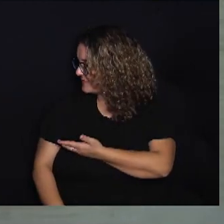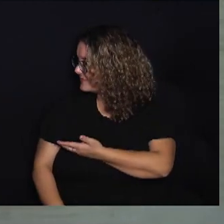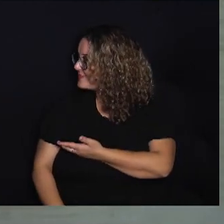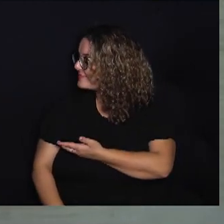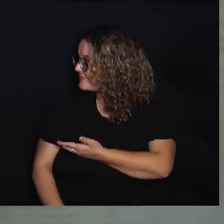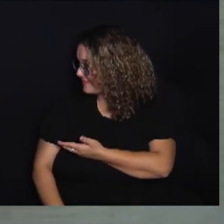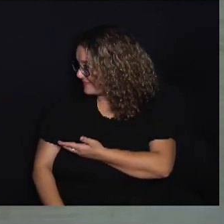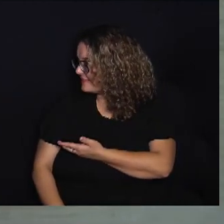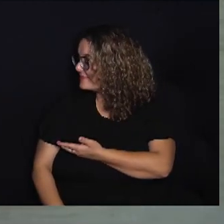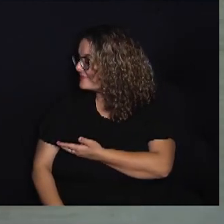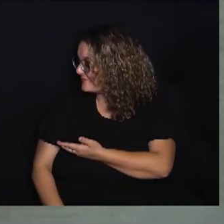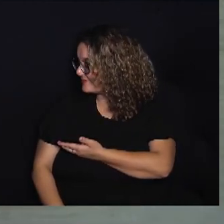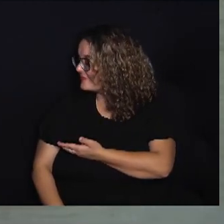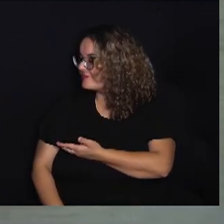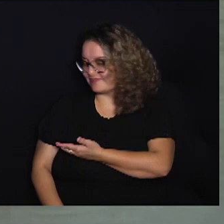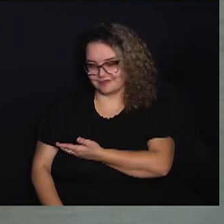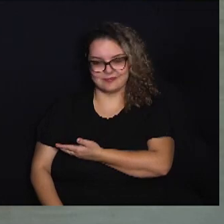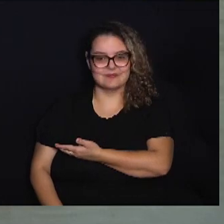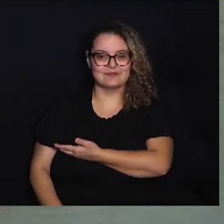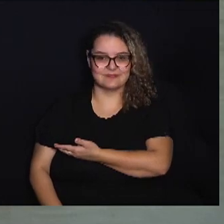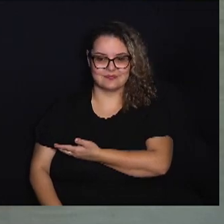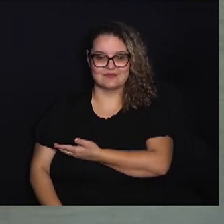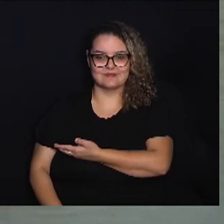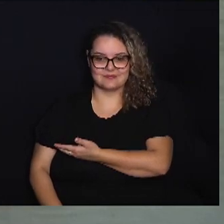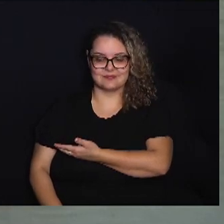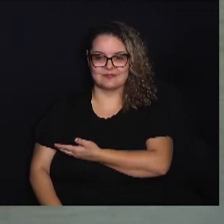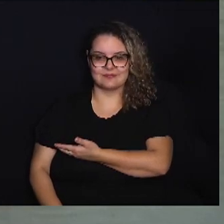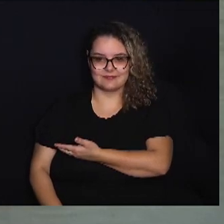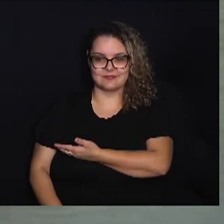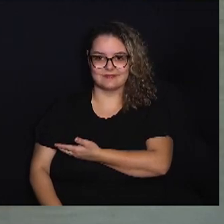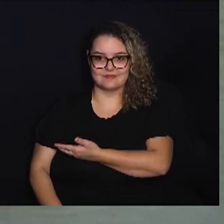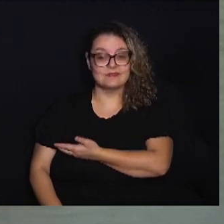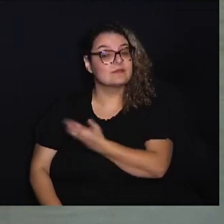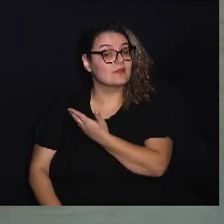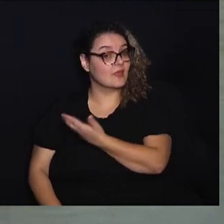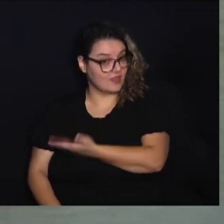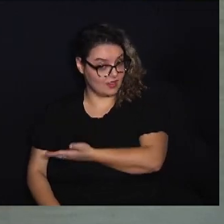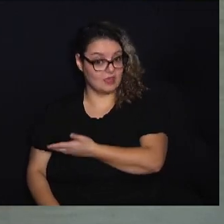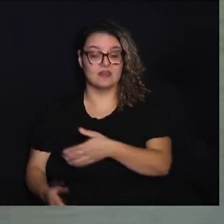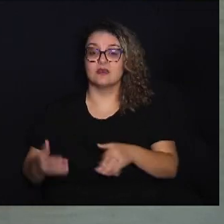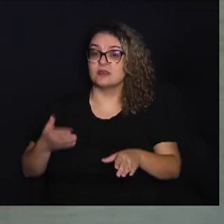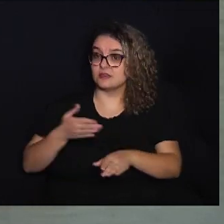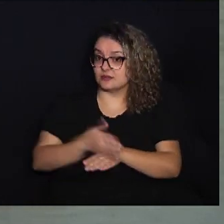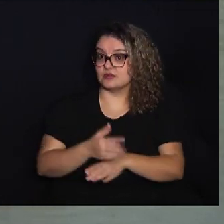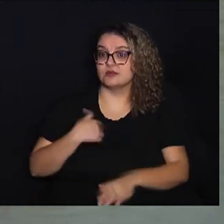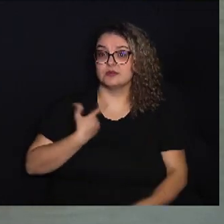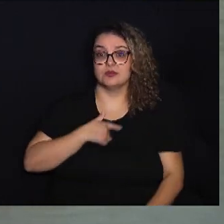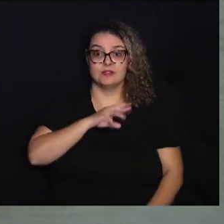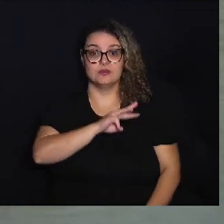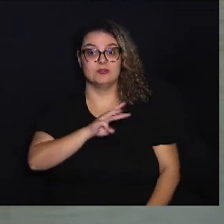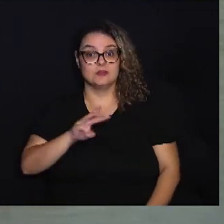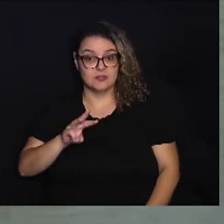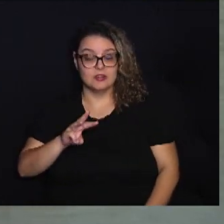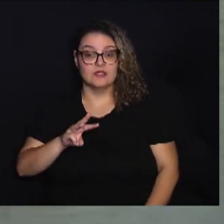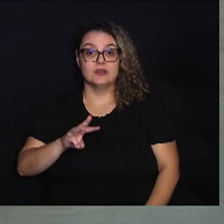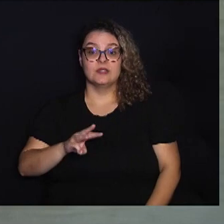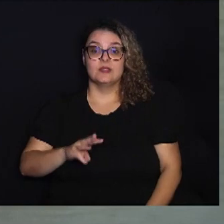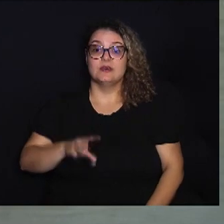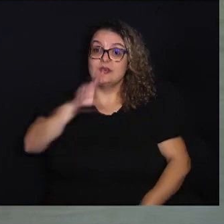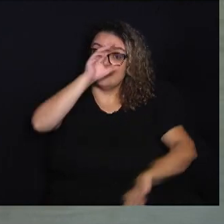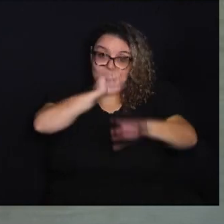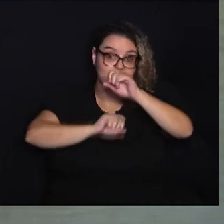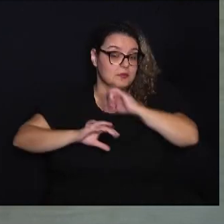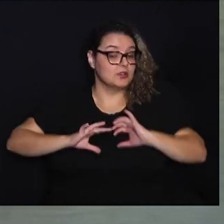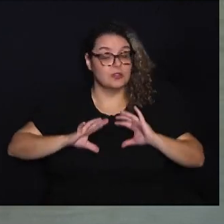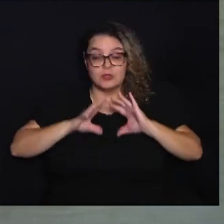www.educa.pe bombeiros.sp.gov.br você vai acessar a nossa plataforma e vai aprender tudo